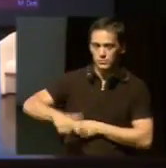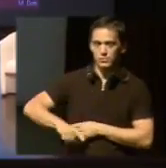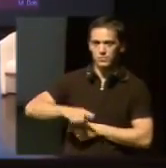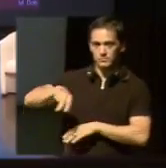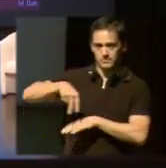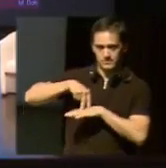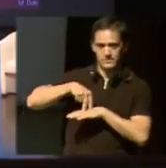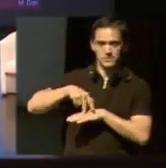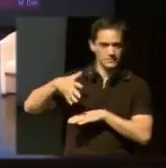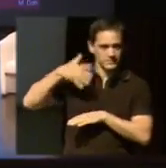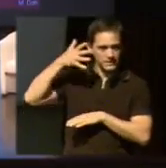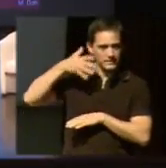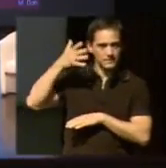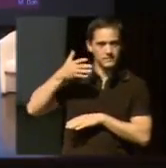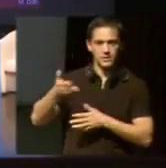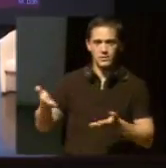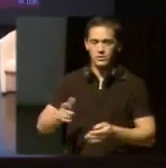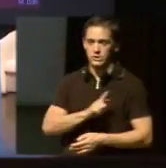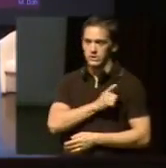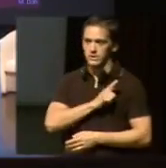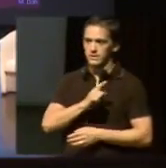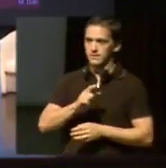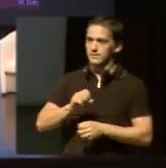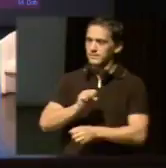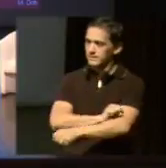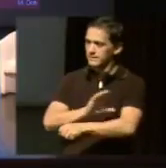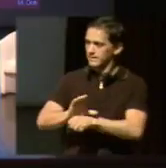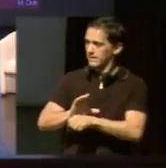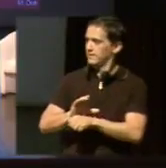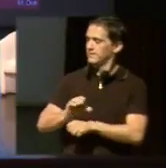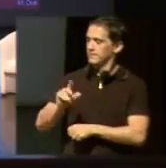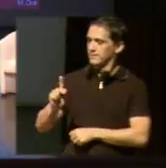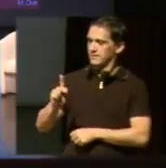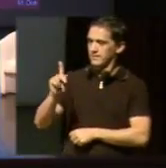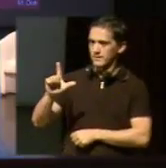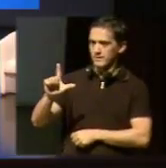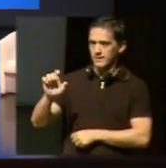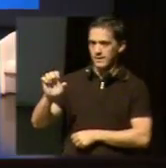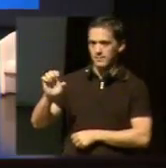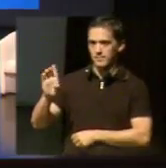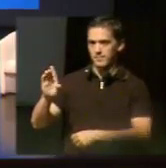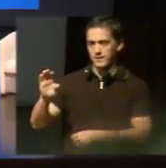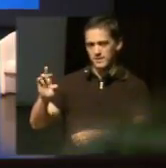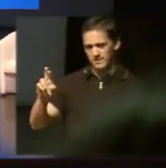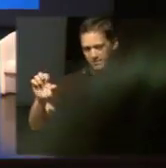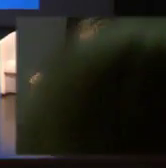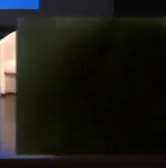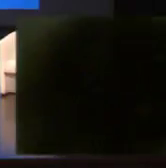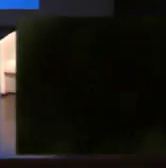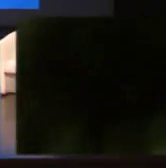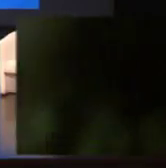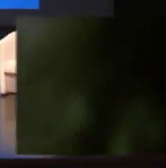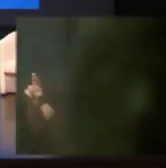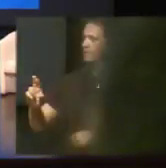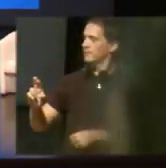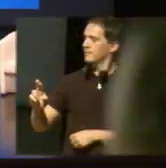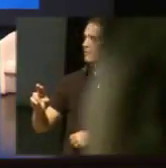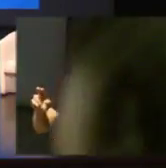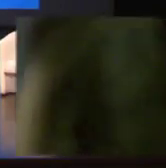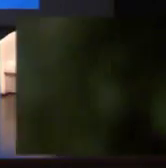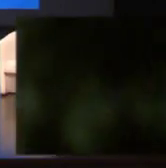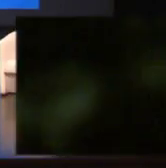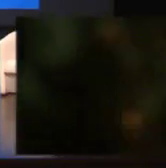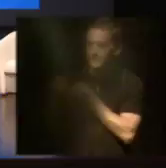o gerente do SESC Canoas, Kleber Lee, para entregar uma lembrança em agradecimento à participação do